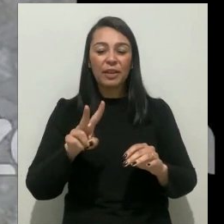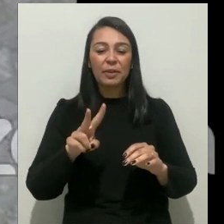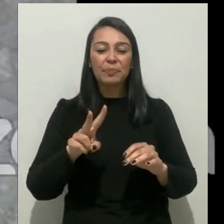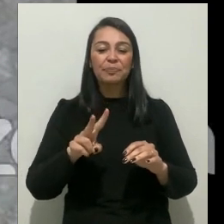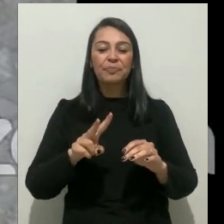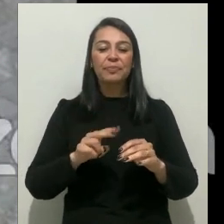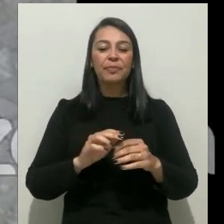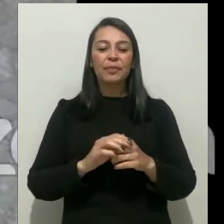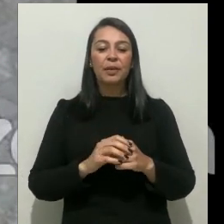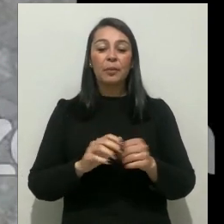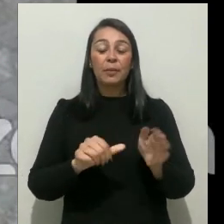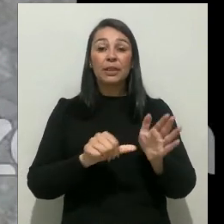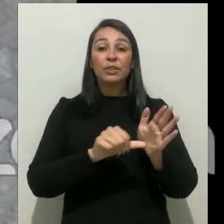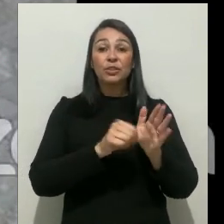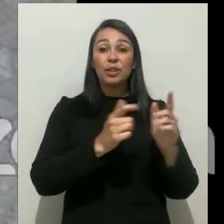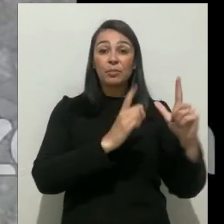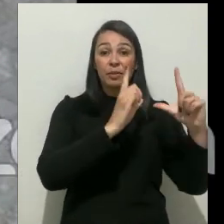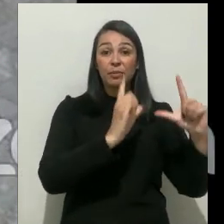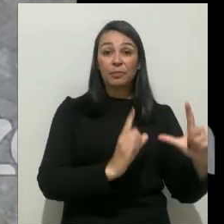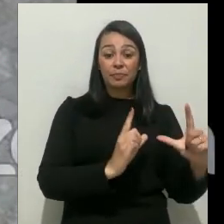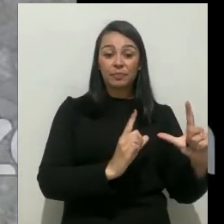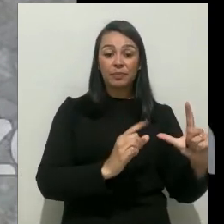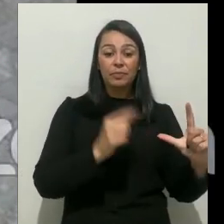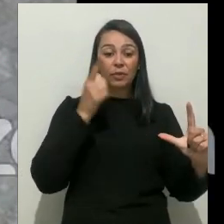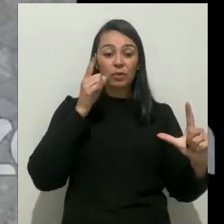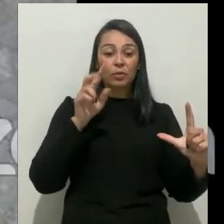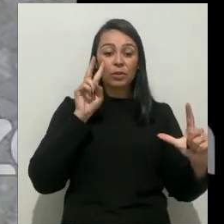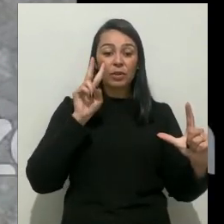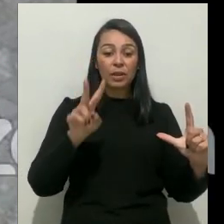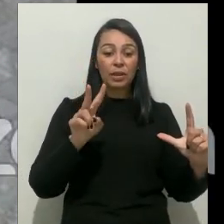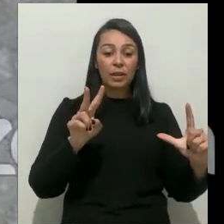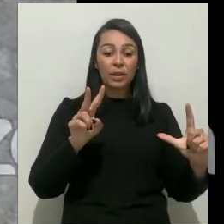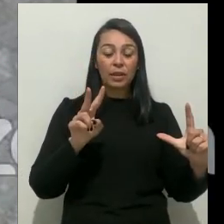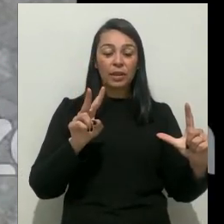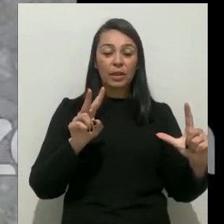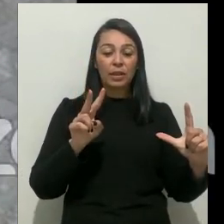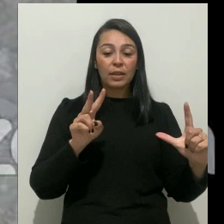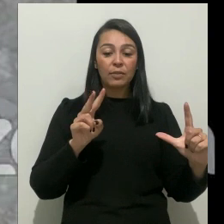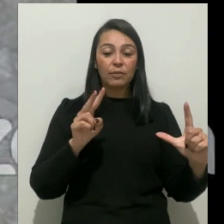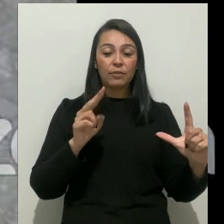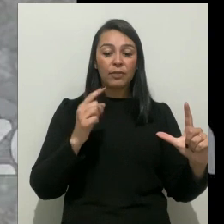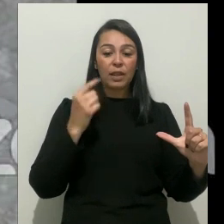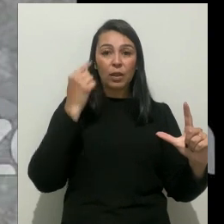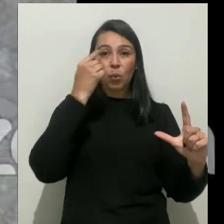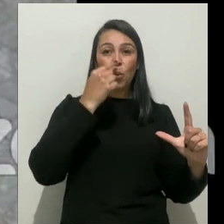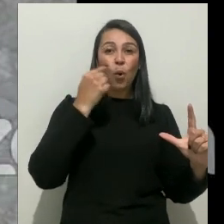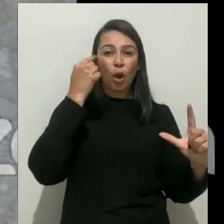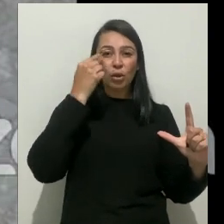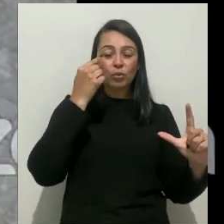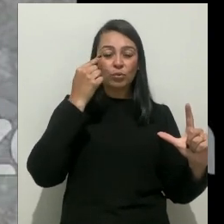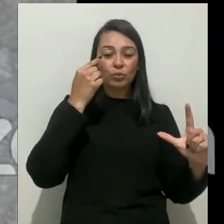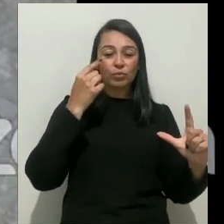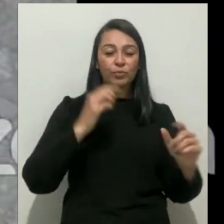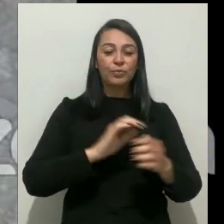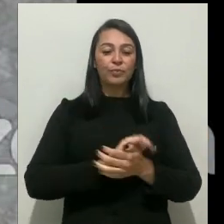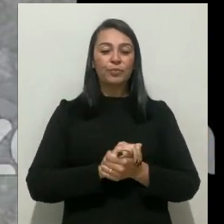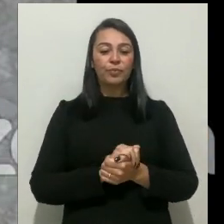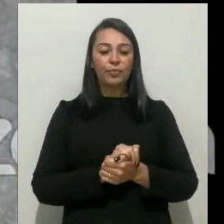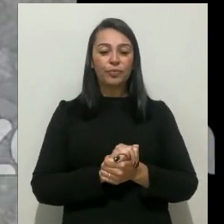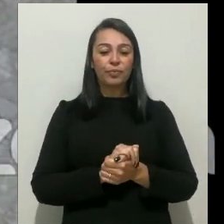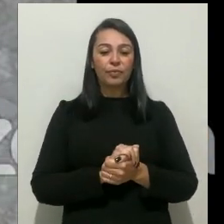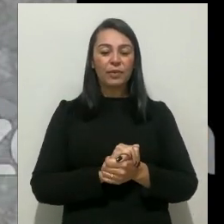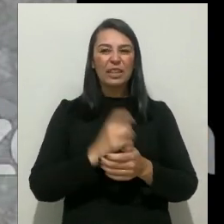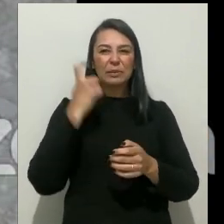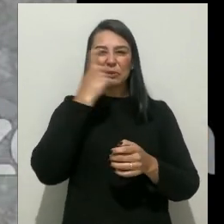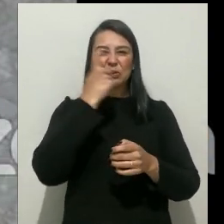Mas na primeira imagem, vocês conseguem ver o olho dele, fizeram uma imagem do olho dele.